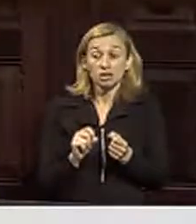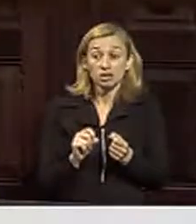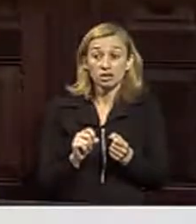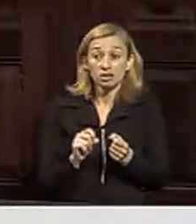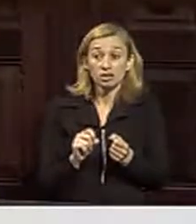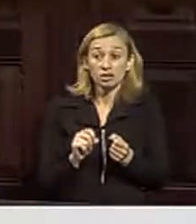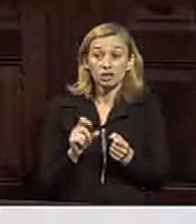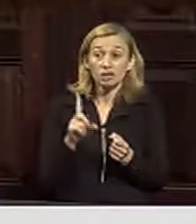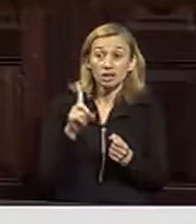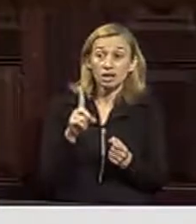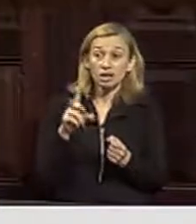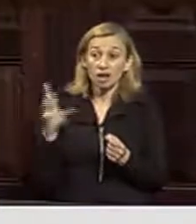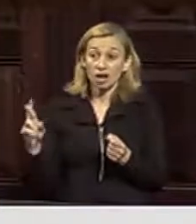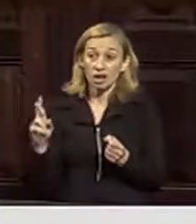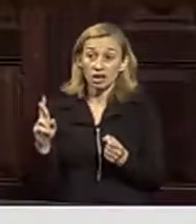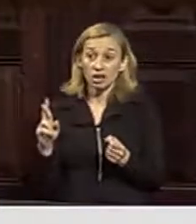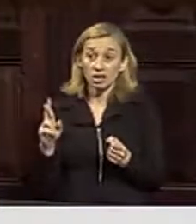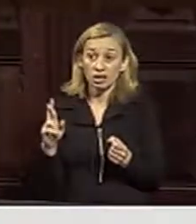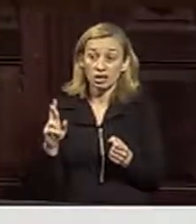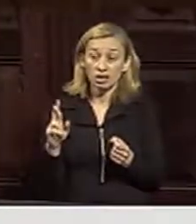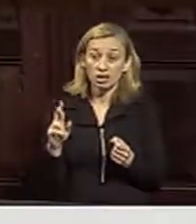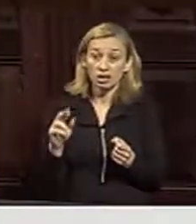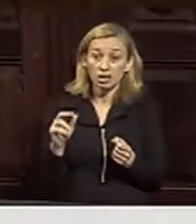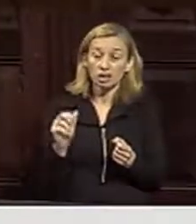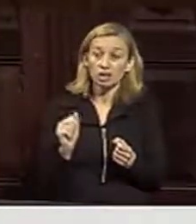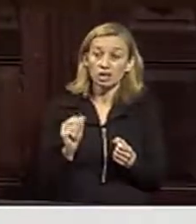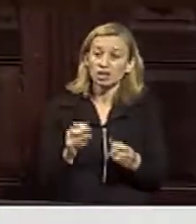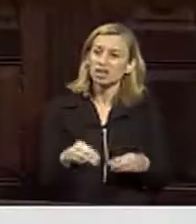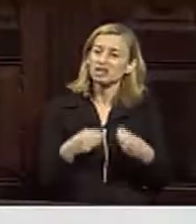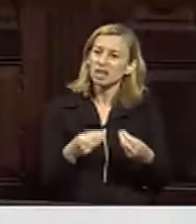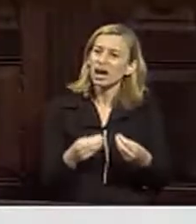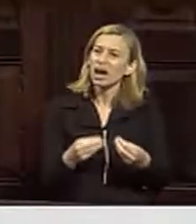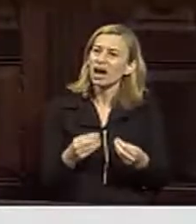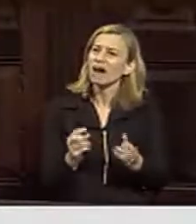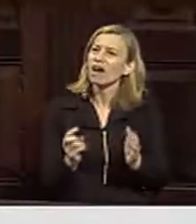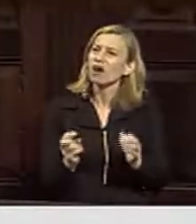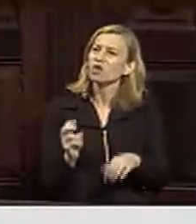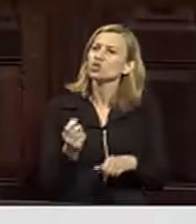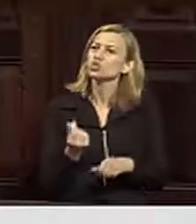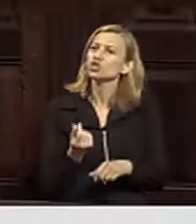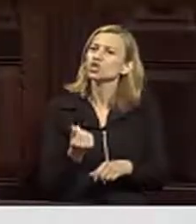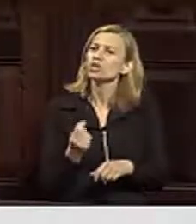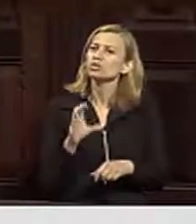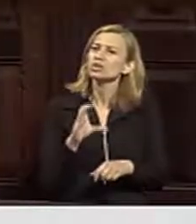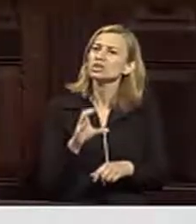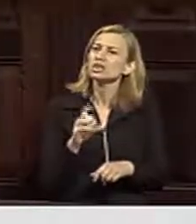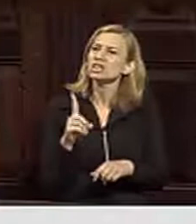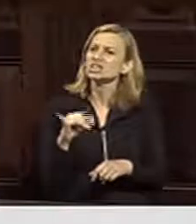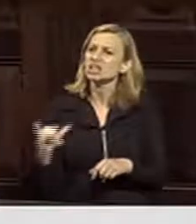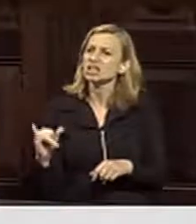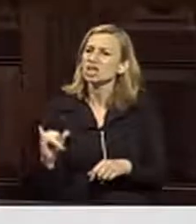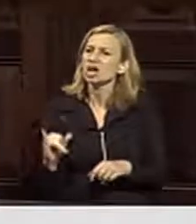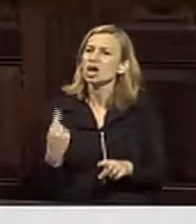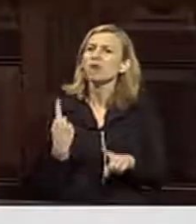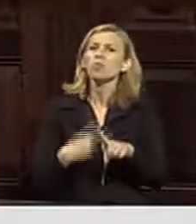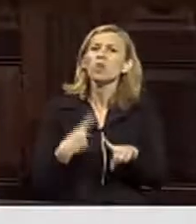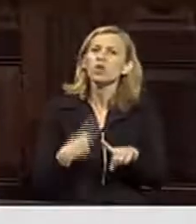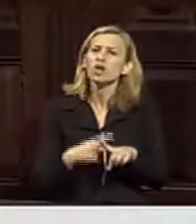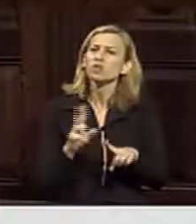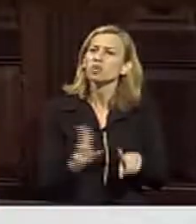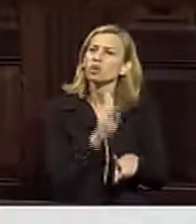do DR a aplicar a verba do CID. Por que que essa verba não é usada com um amplo